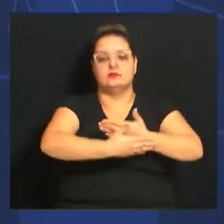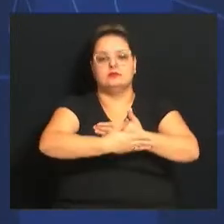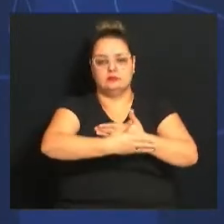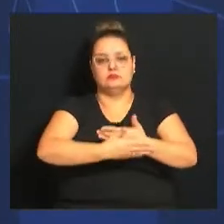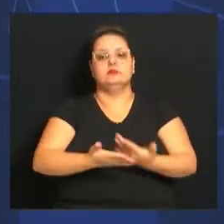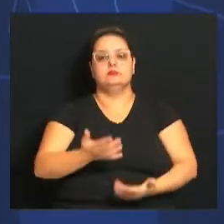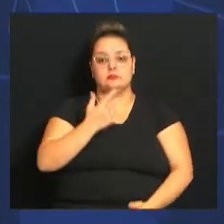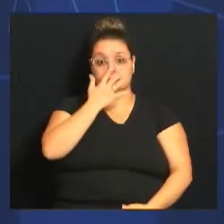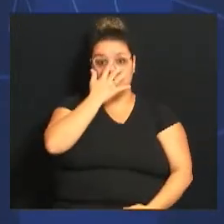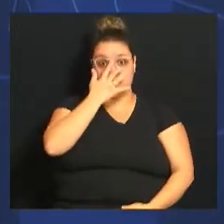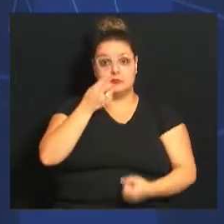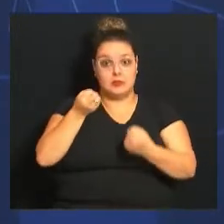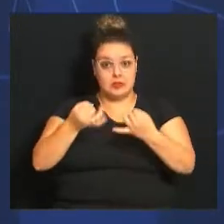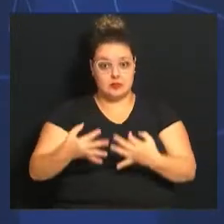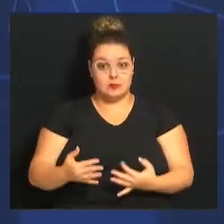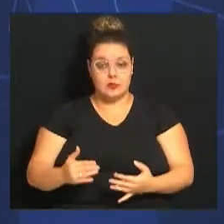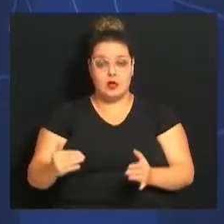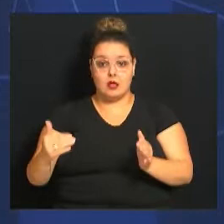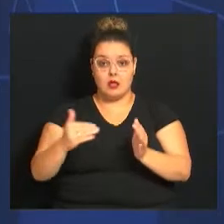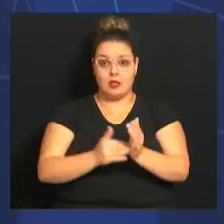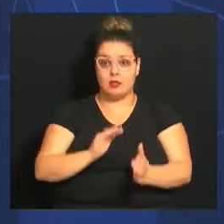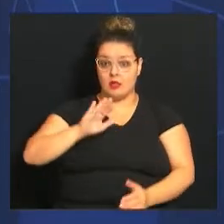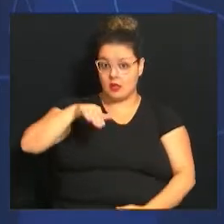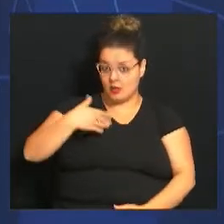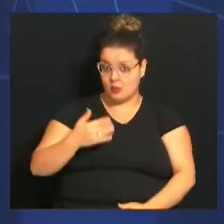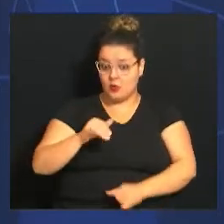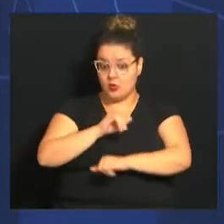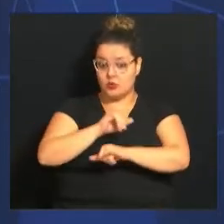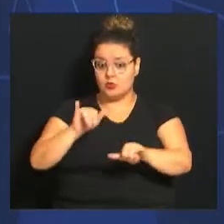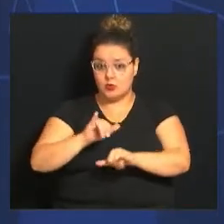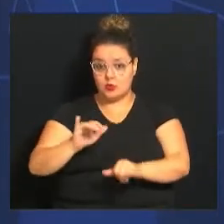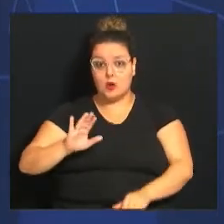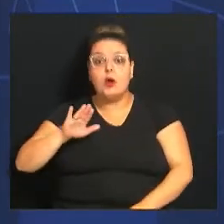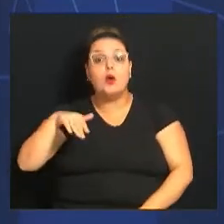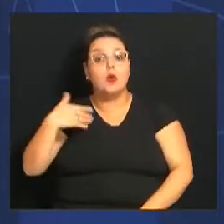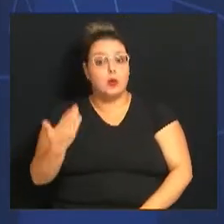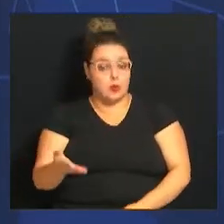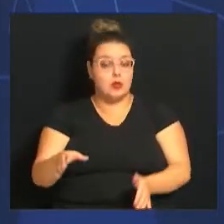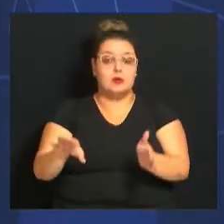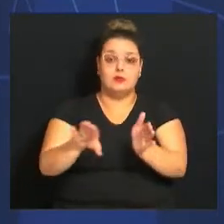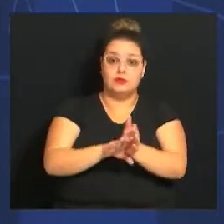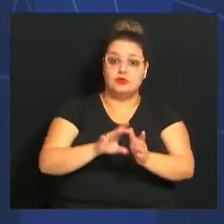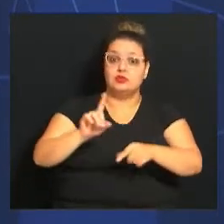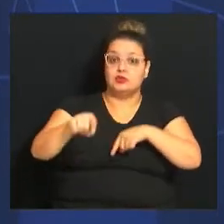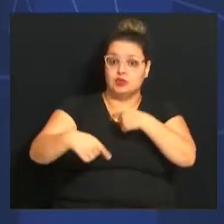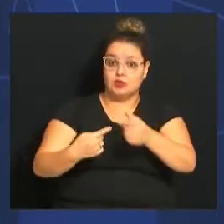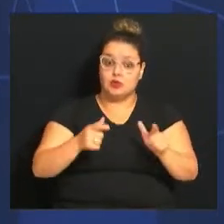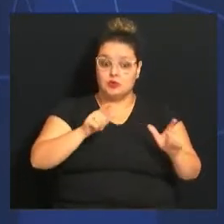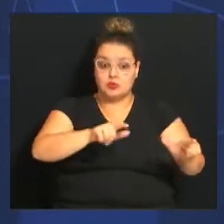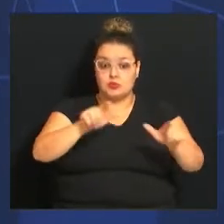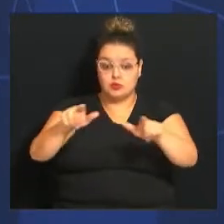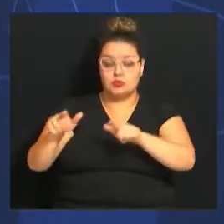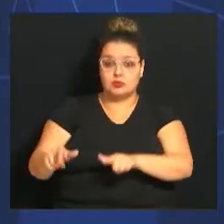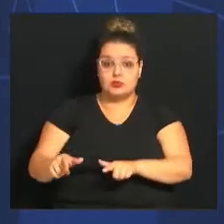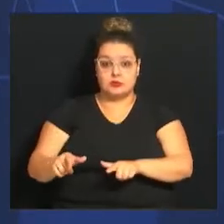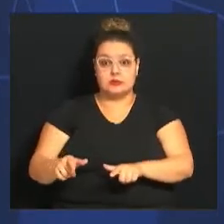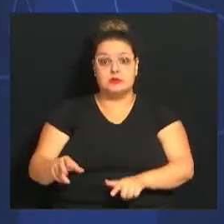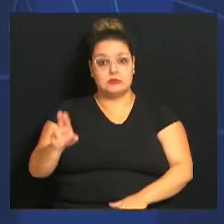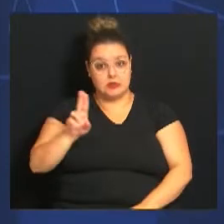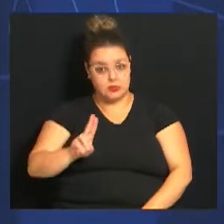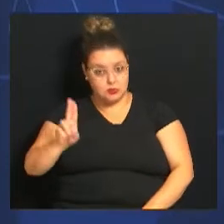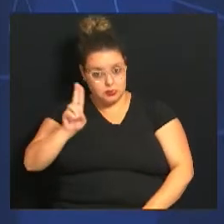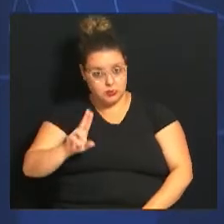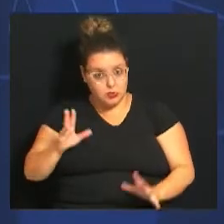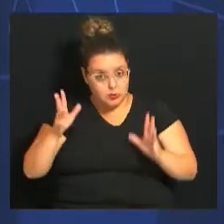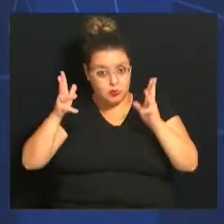explicar até quando vai a campanha, quando que ela vai chegar em outros públicos, se está sendo aplicada em